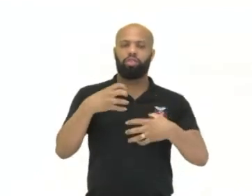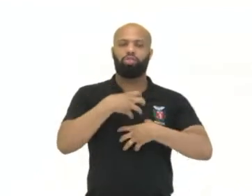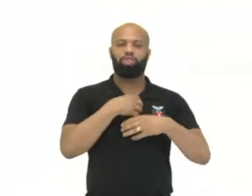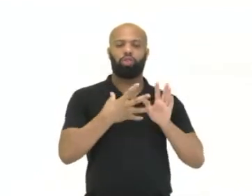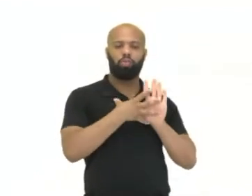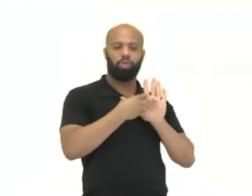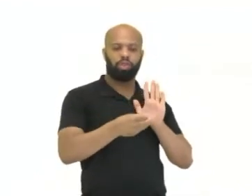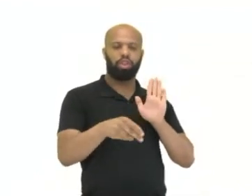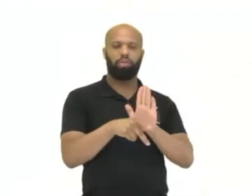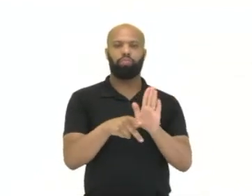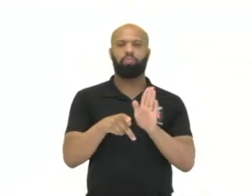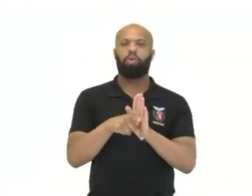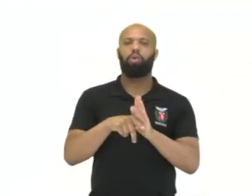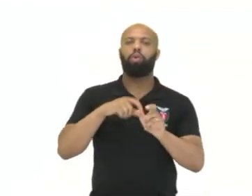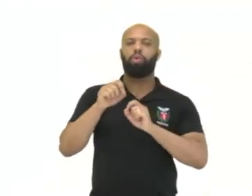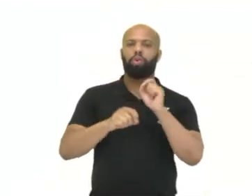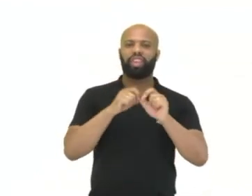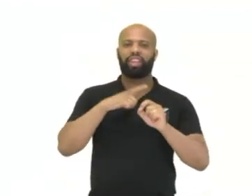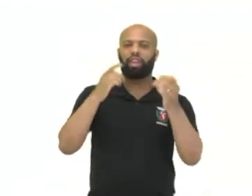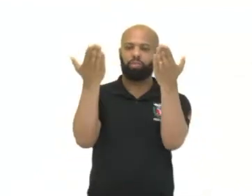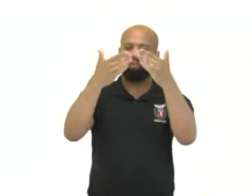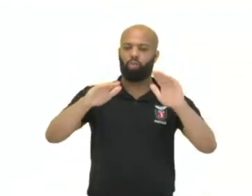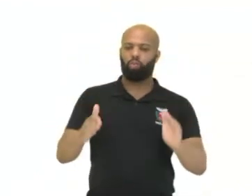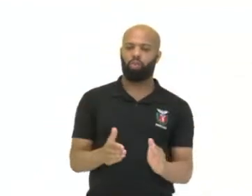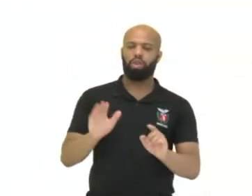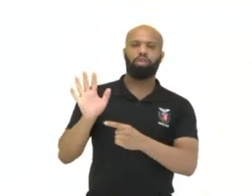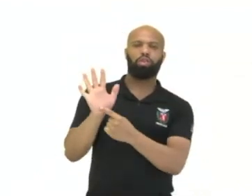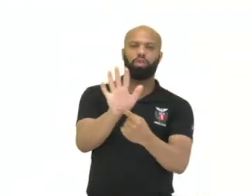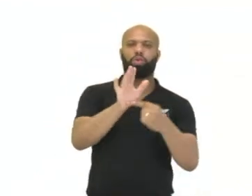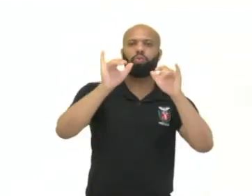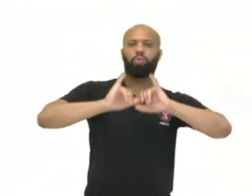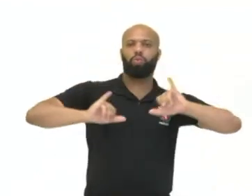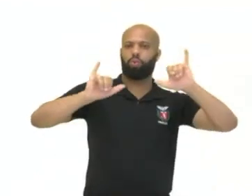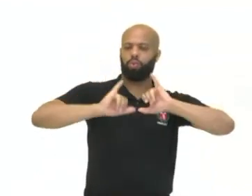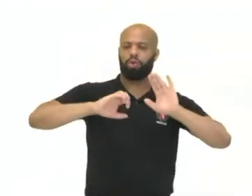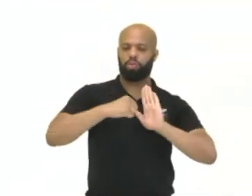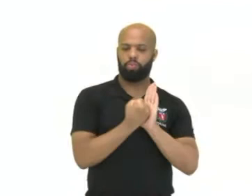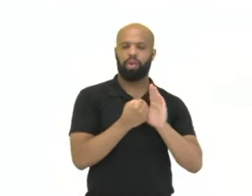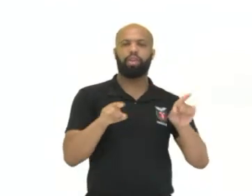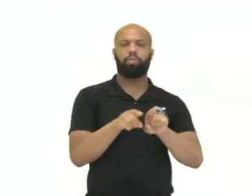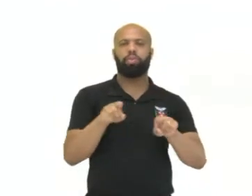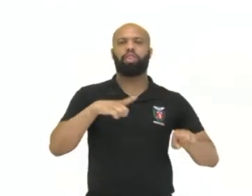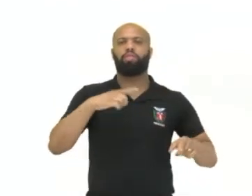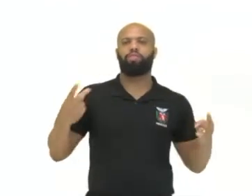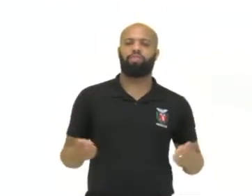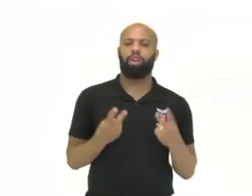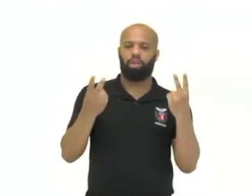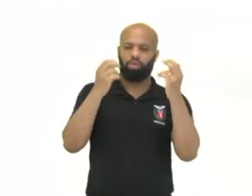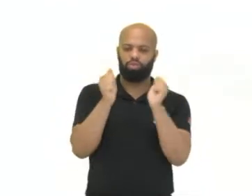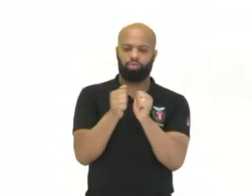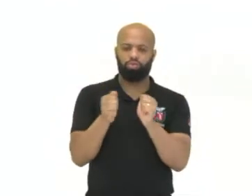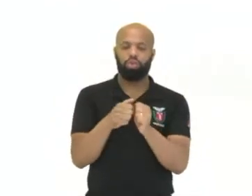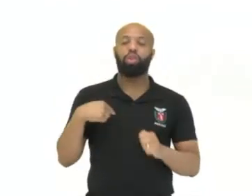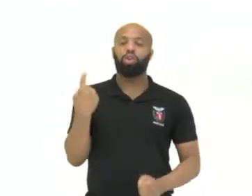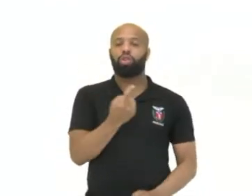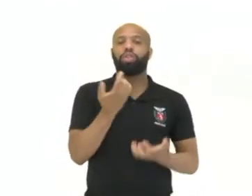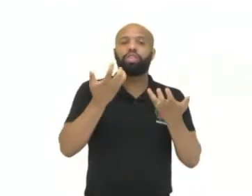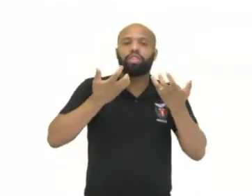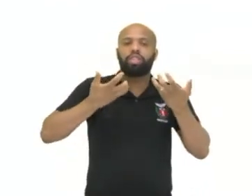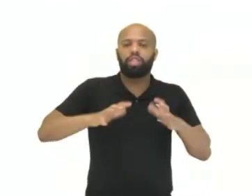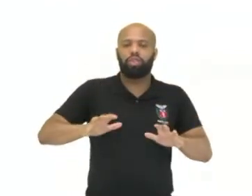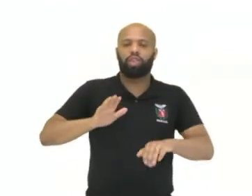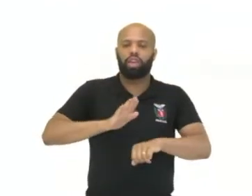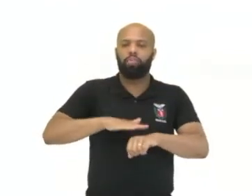modelos e manequins que divulgam as marcas de prestígio e alto valor agregado. Nós não queremos mais ter o que eles